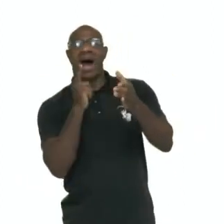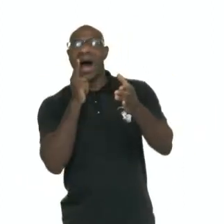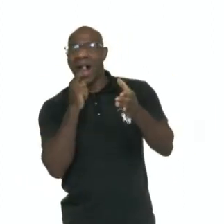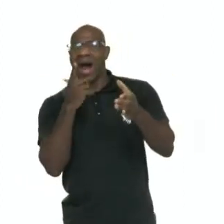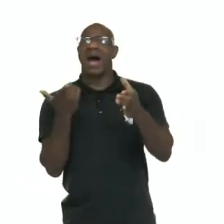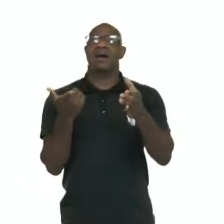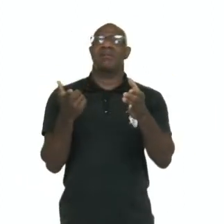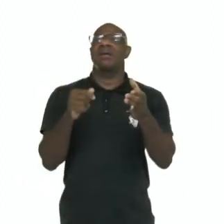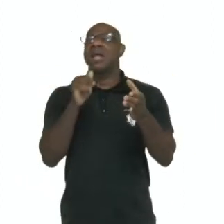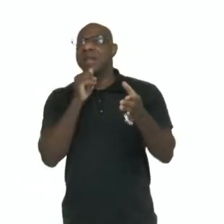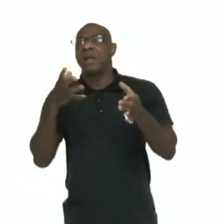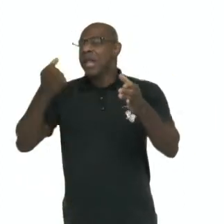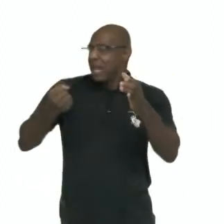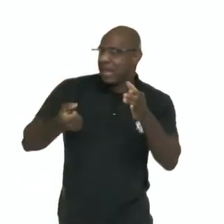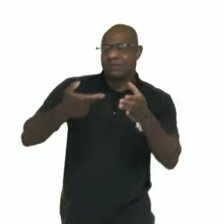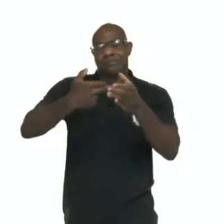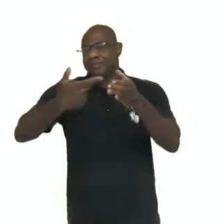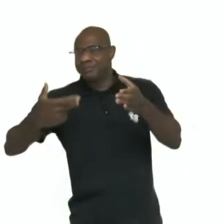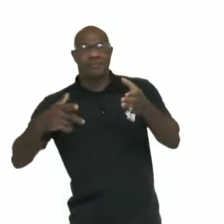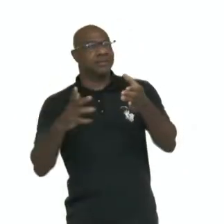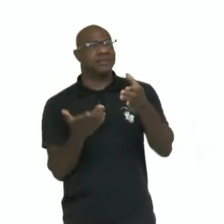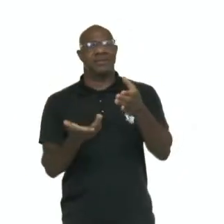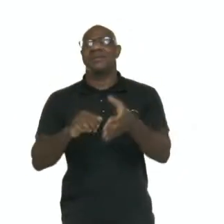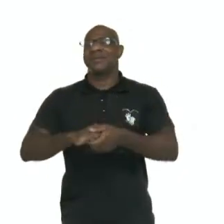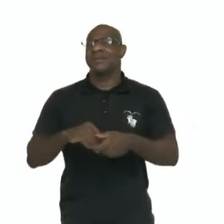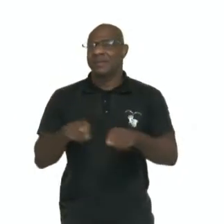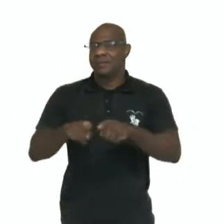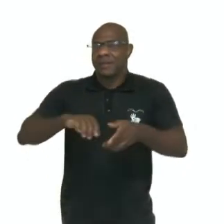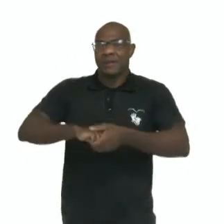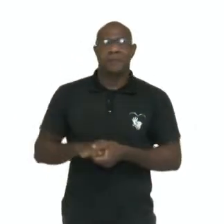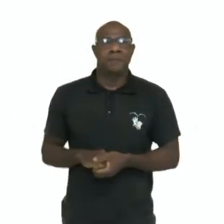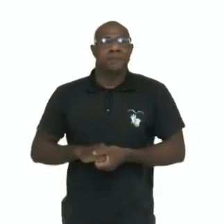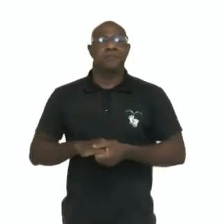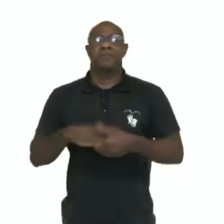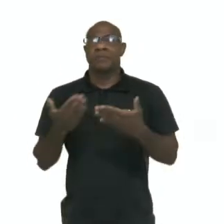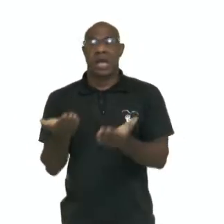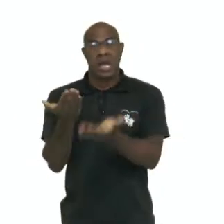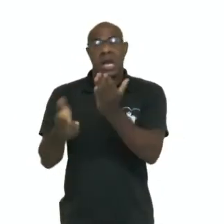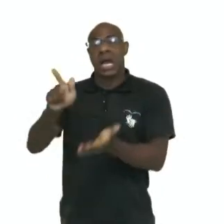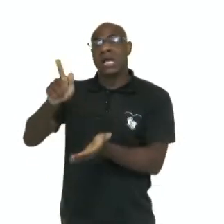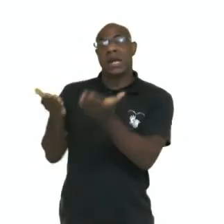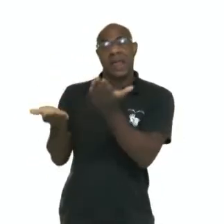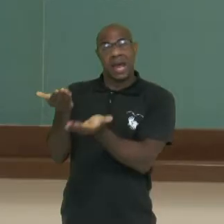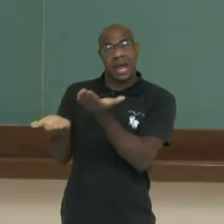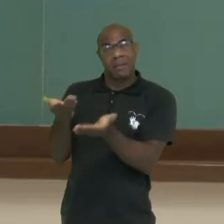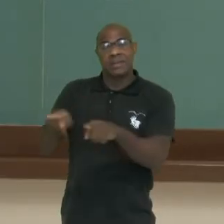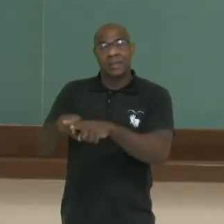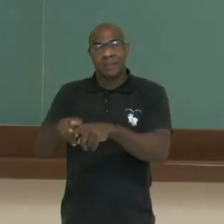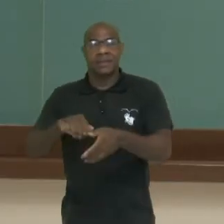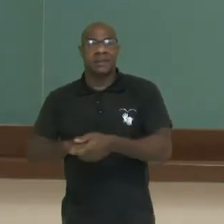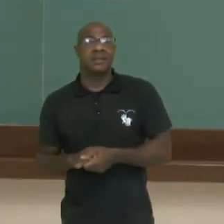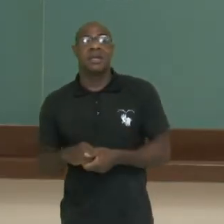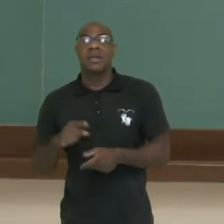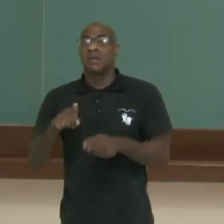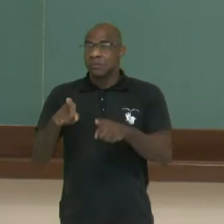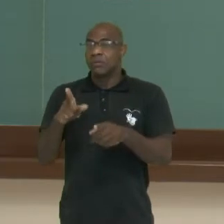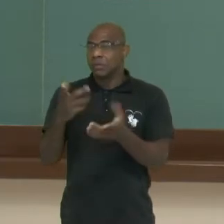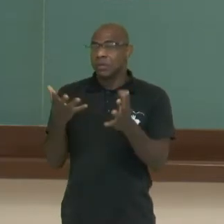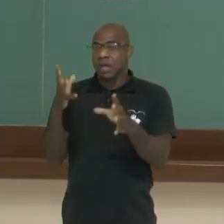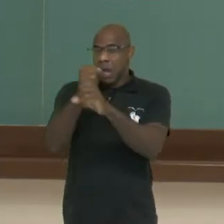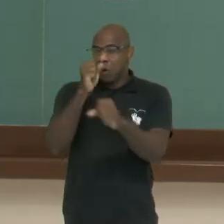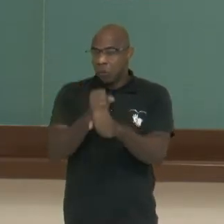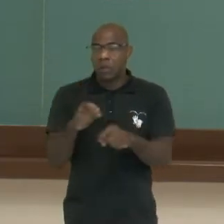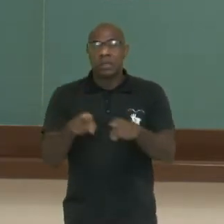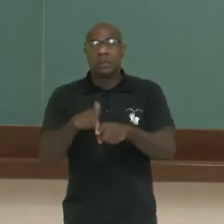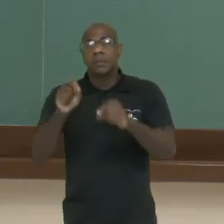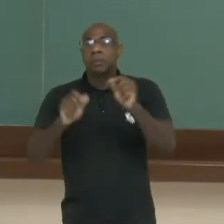calcular uma capacidade. Em litros, em quilos também, né? Quando a gente tem ali em gramas. Então, quando a gente calcula essas medidas, a gente